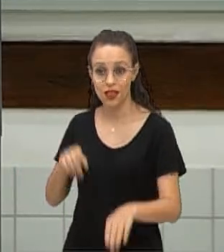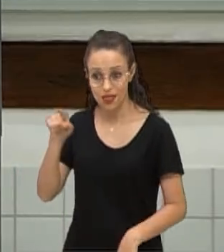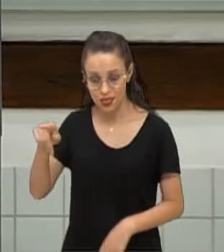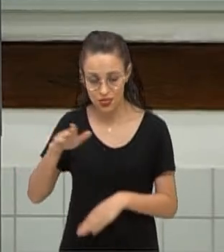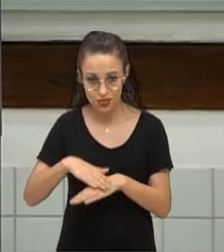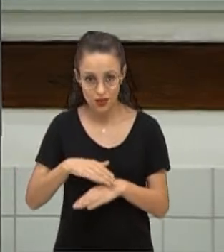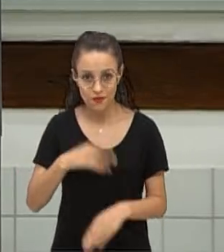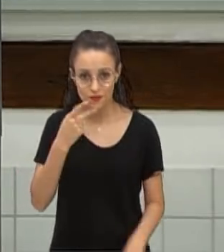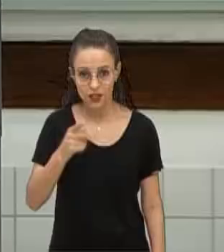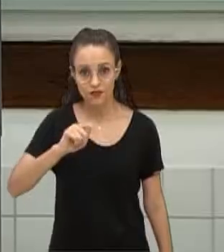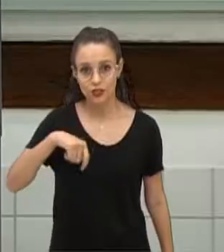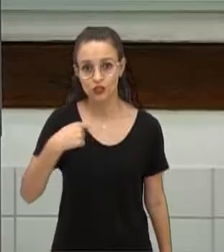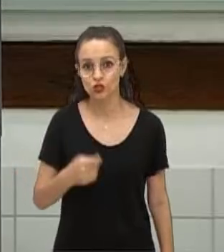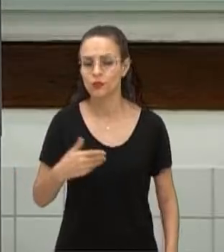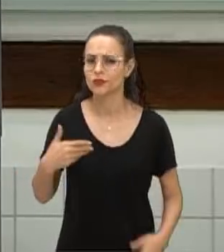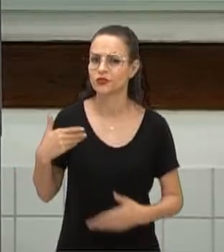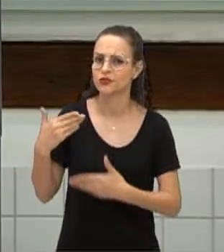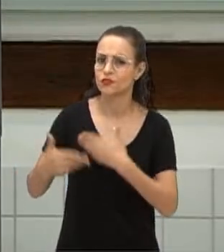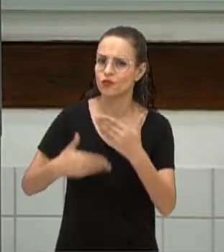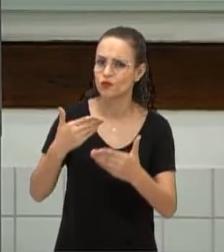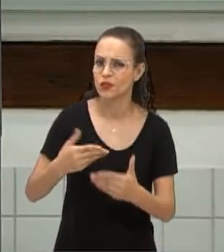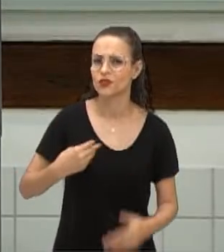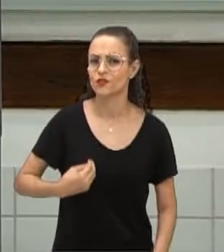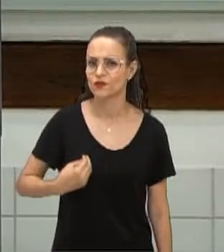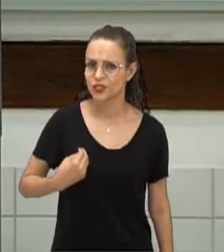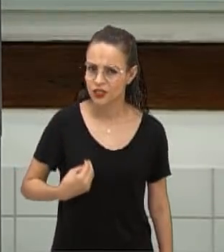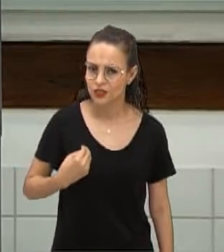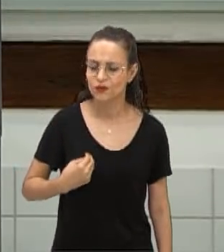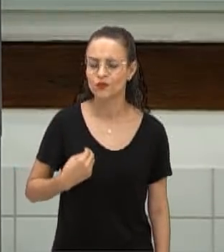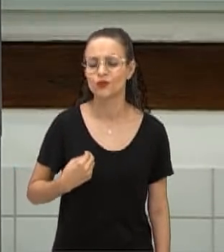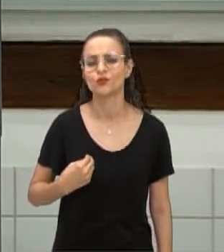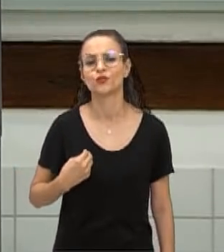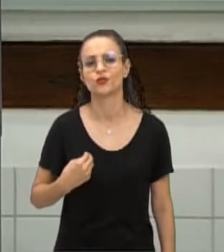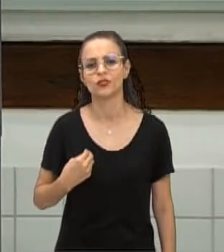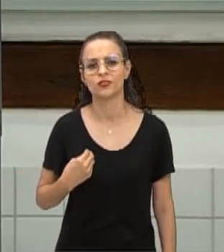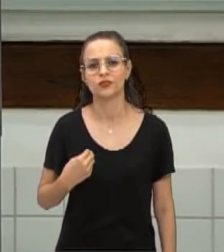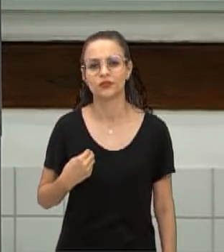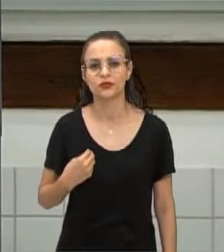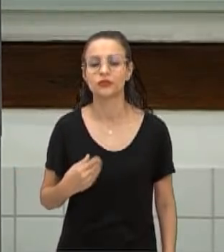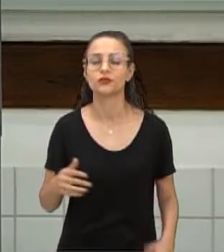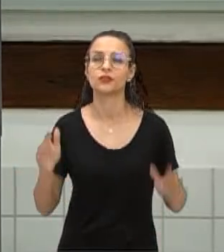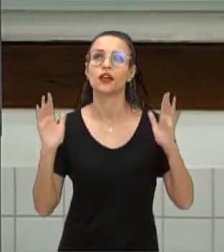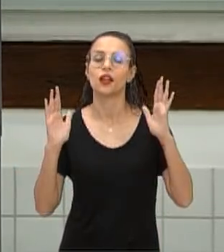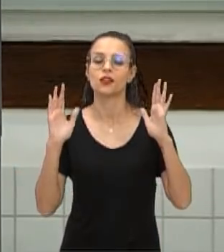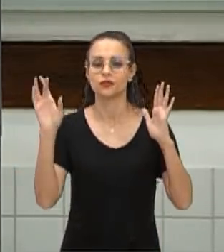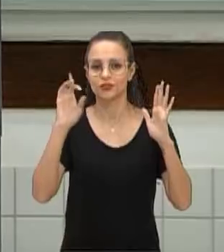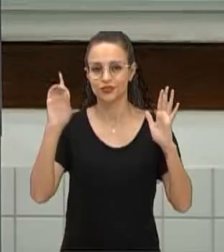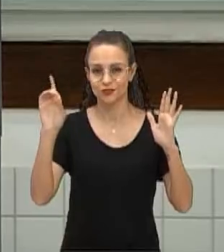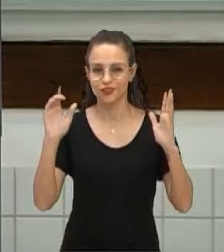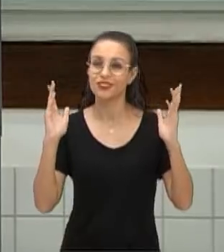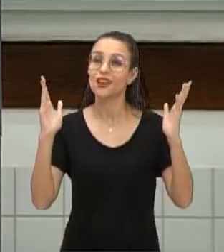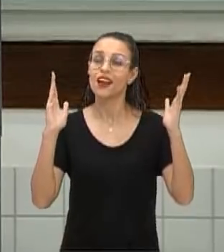Lamarck falava a respeito do desenvolvimento do ser vivo, de evolução, ele diz que graças a Deus, né, assim,